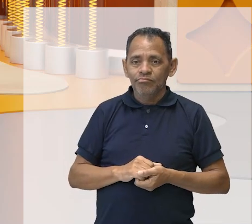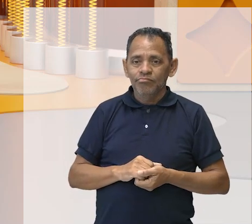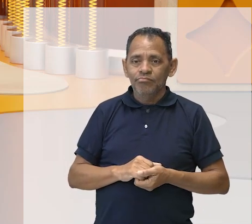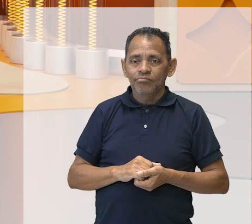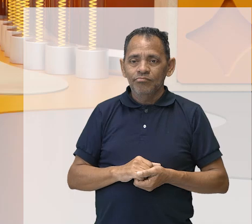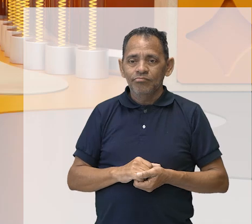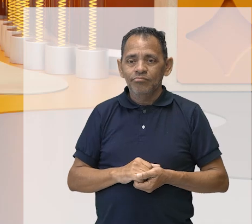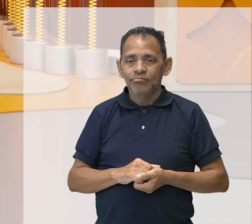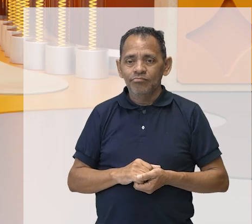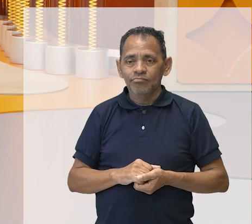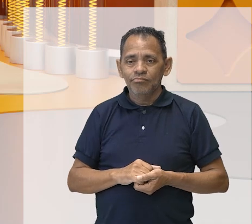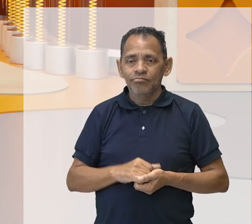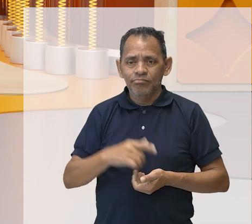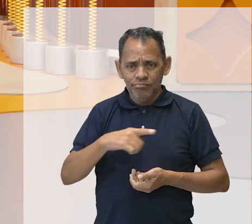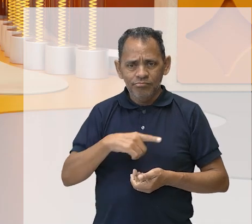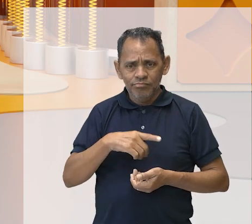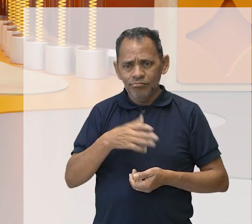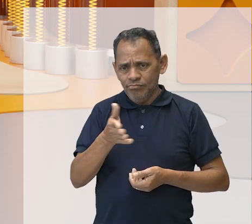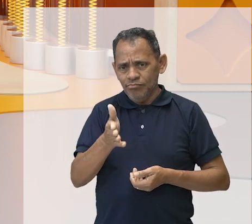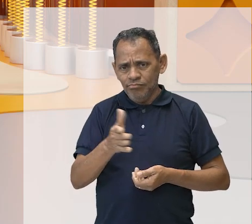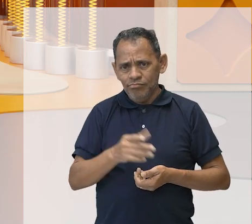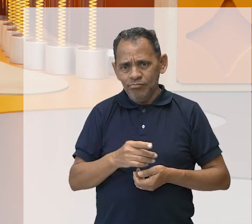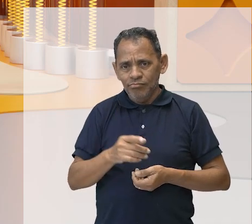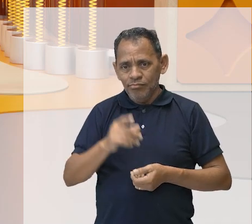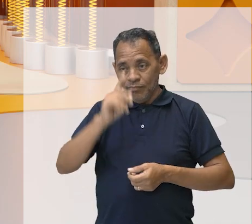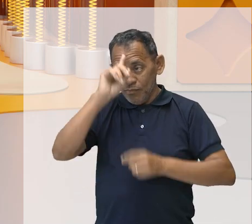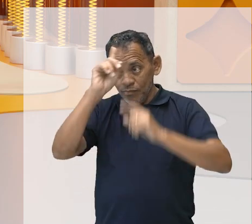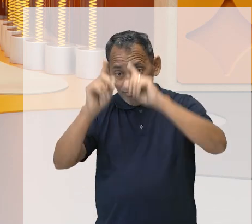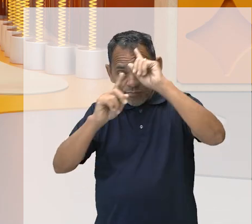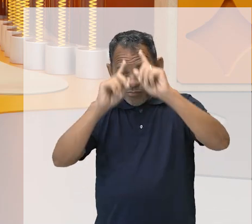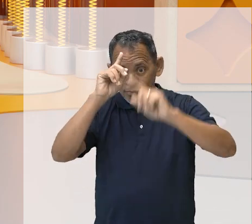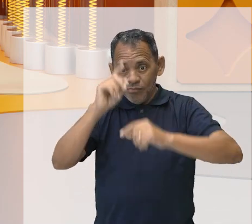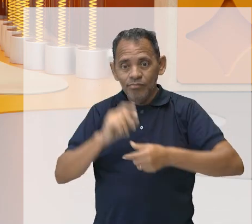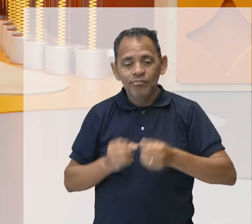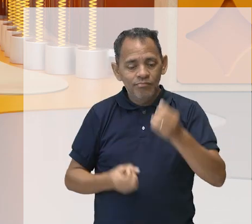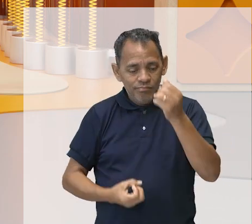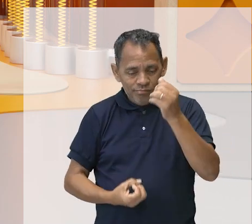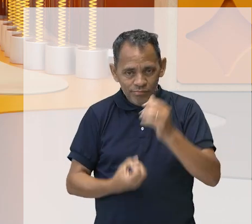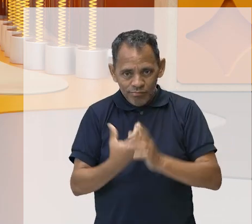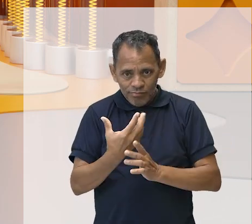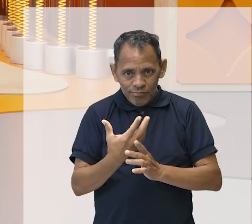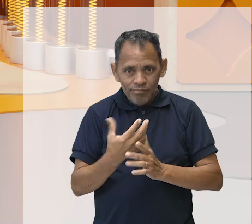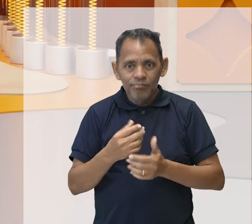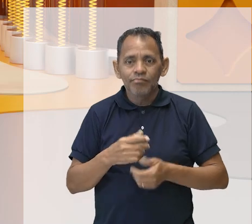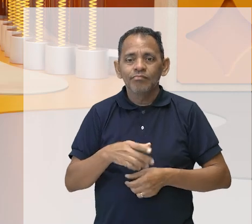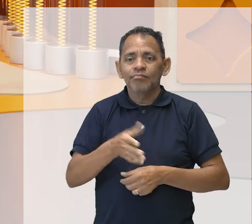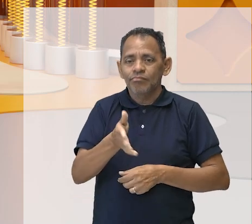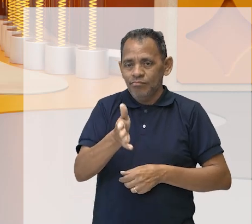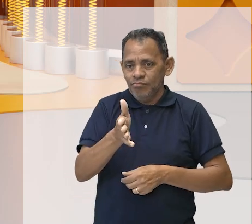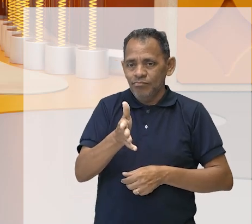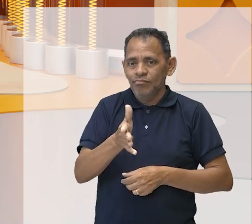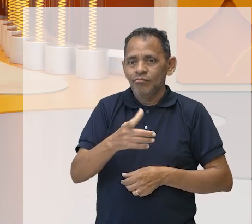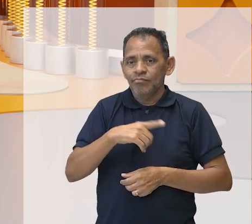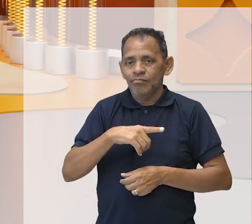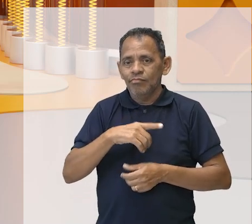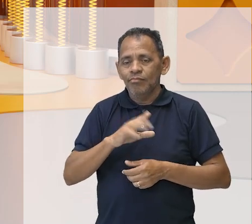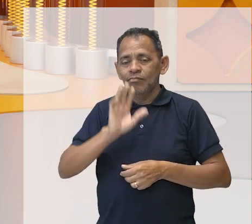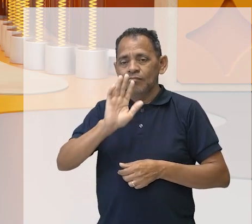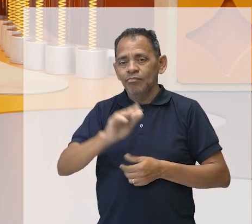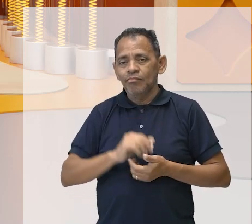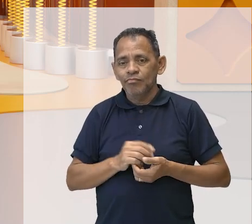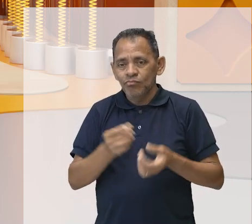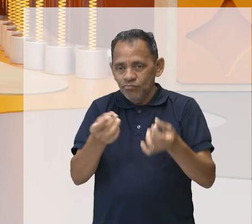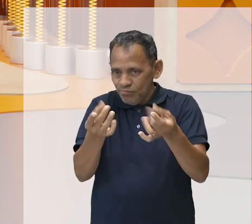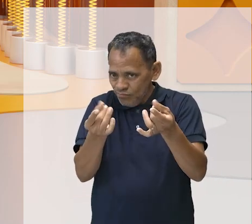E já existem invenções aí que acabam surgindo que a gente já existe, mas ainda não colocaram no mercado